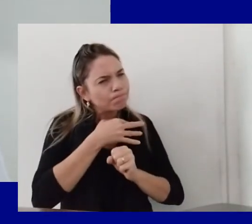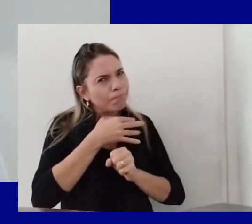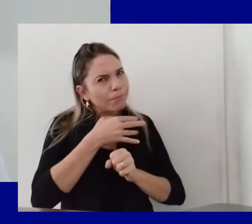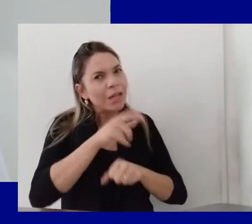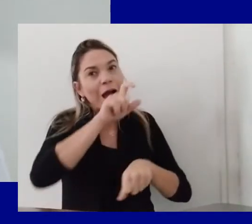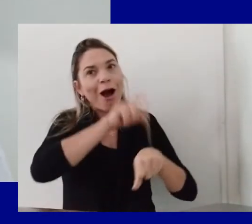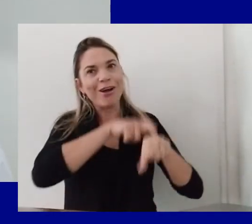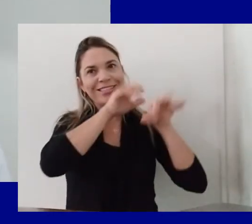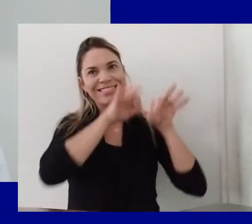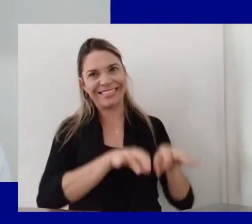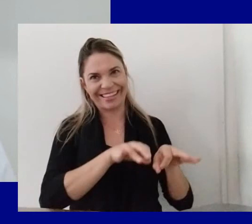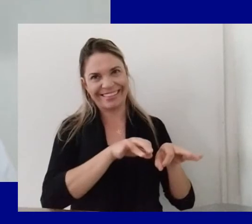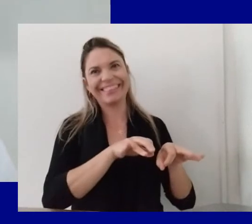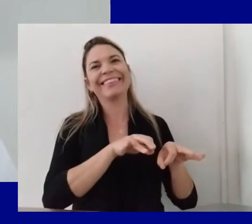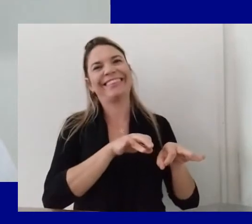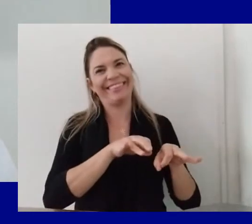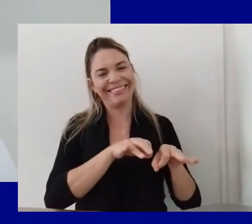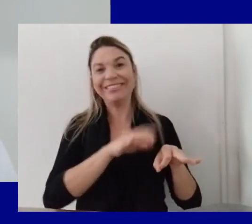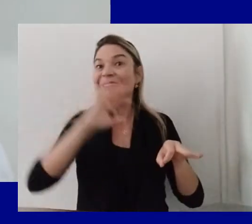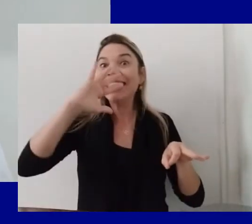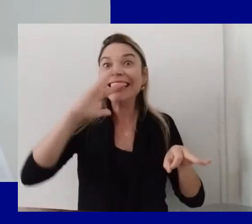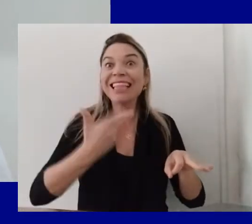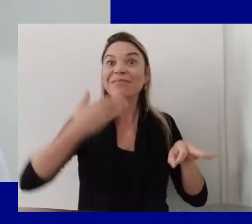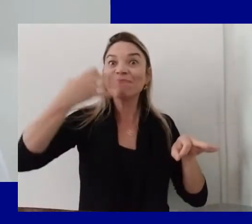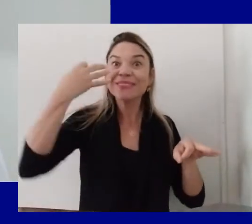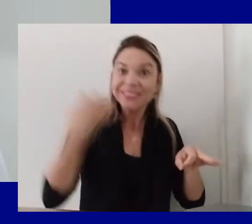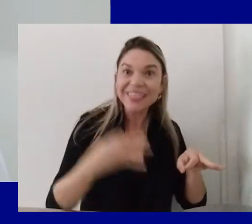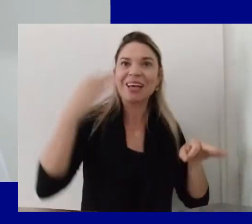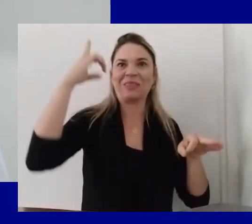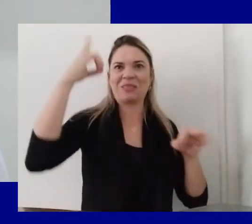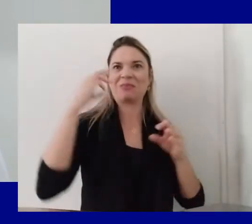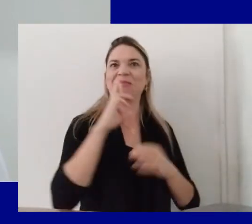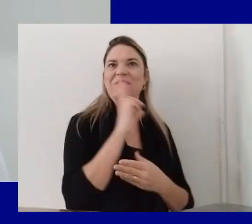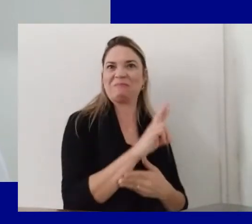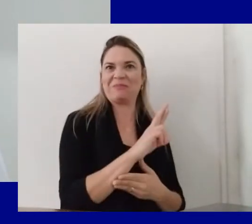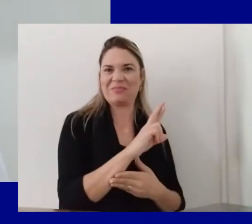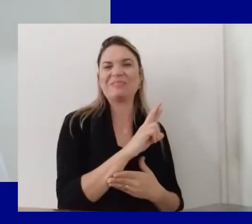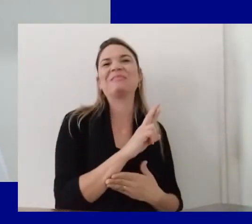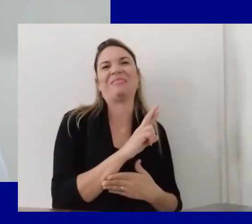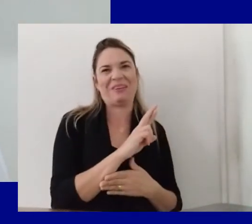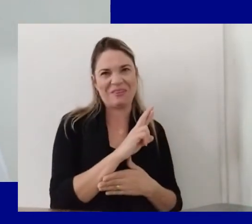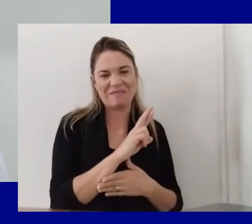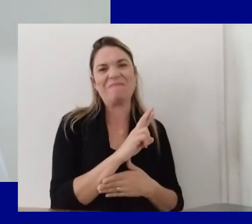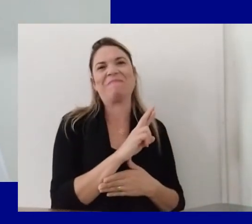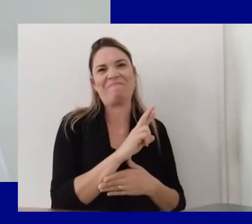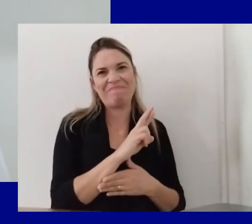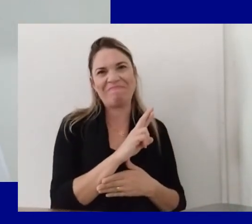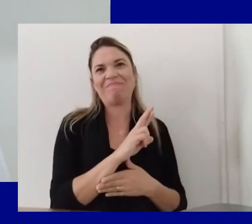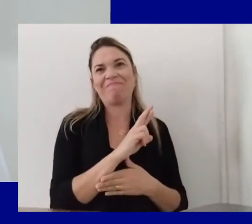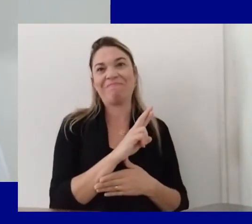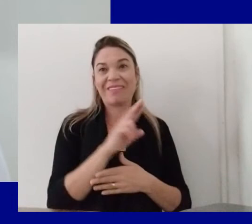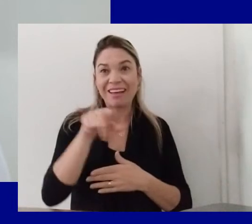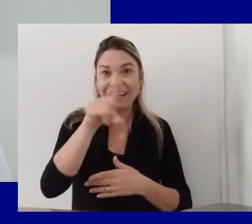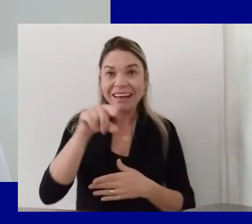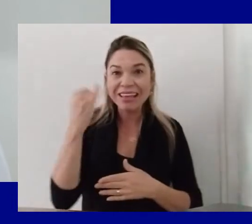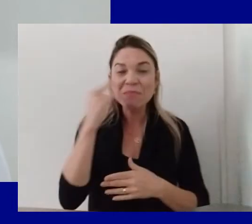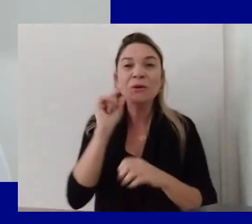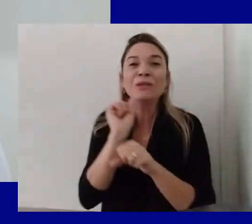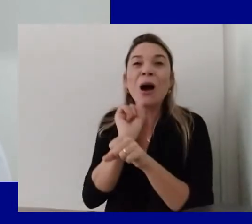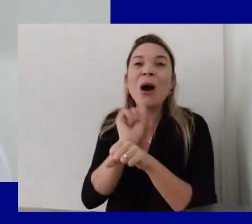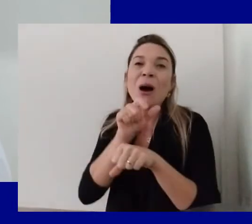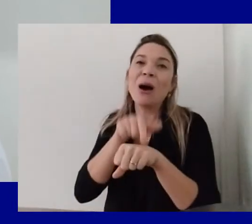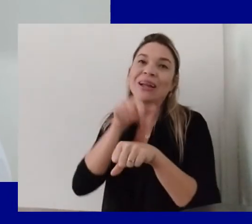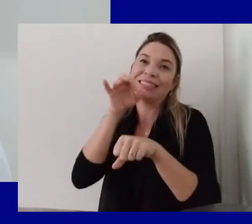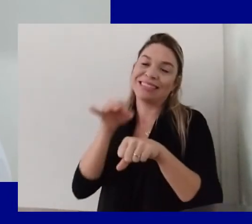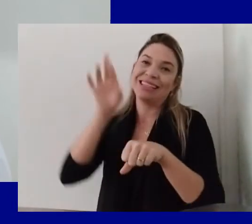jovem. Chegou o tempo de responder àquela oração. E Deus escolheu agir